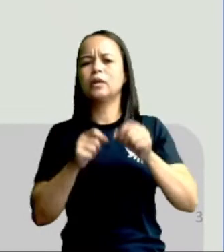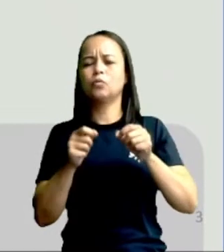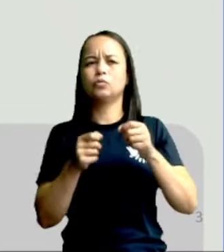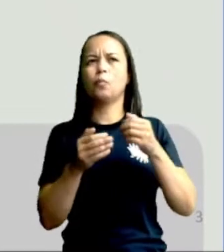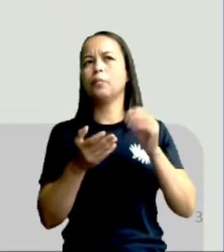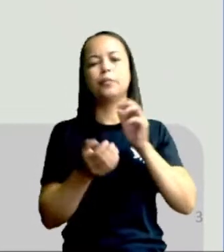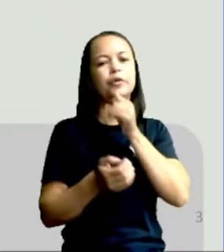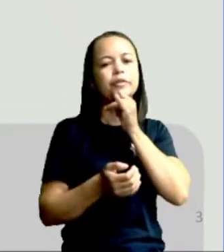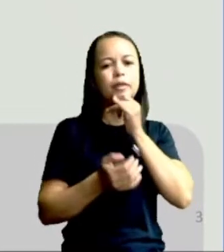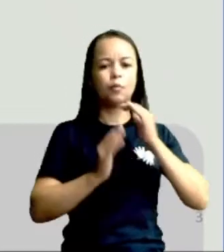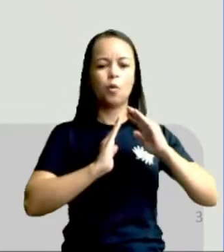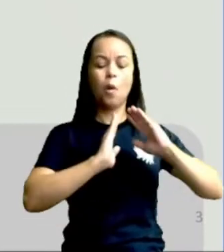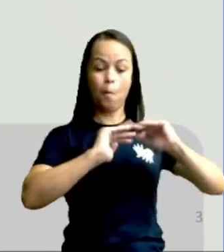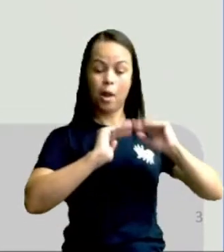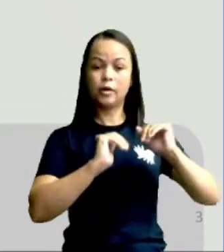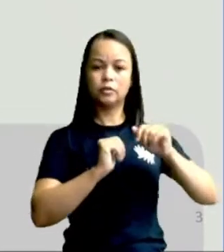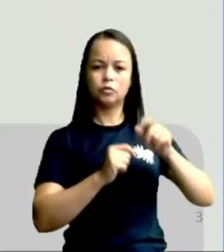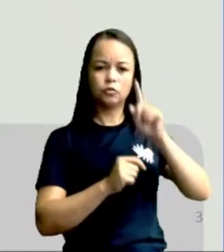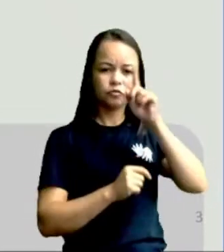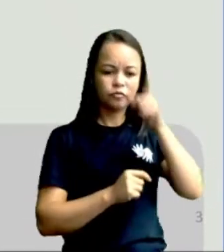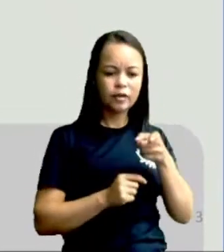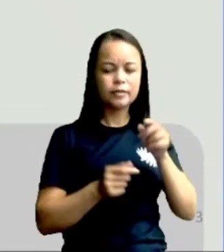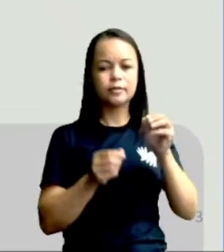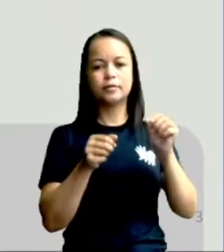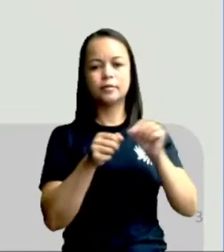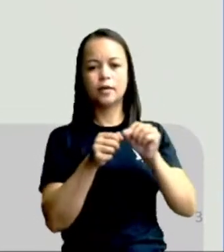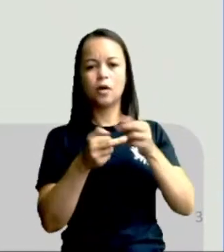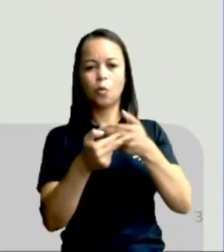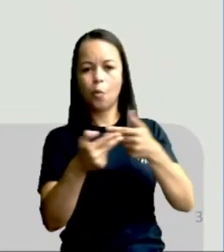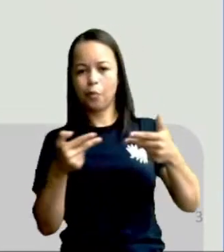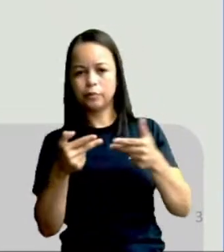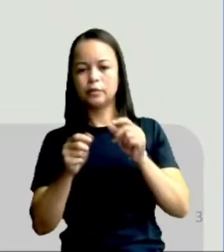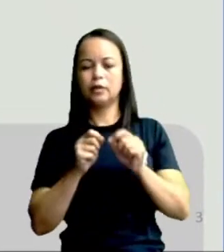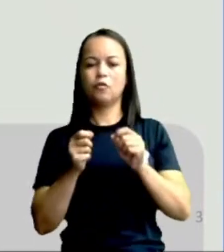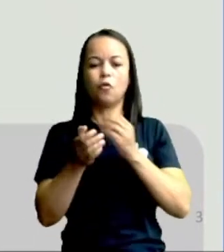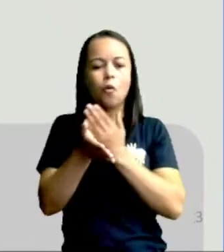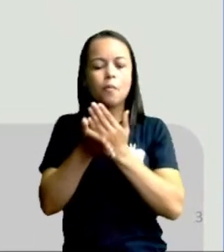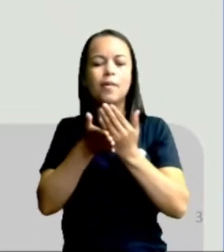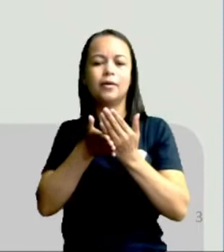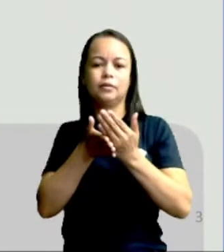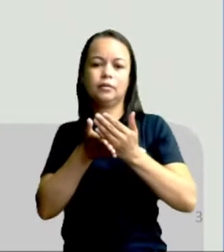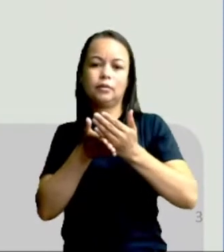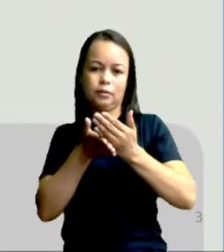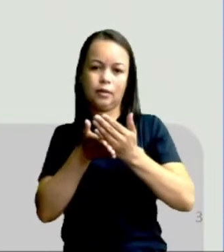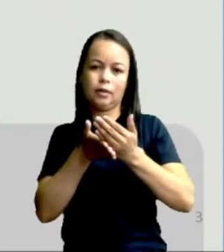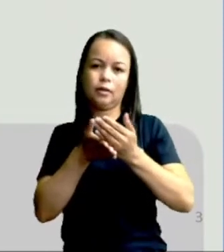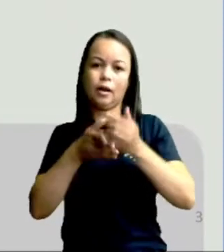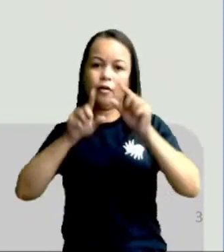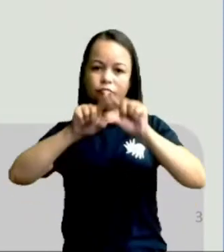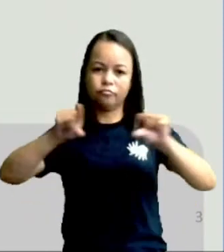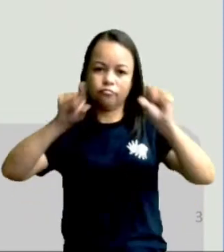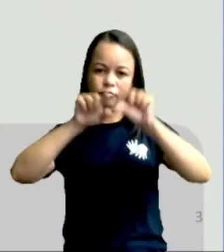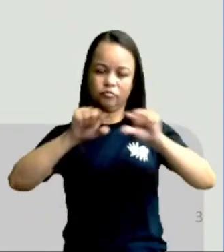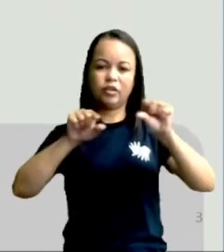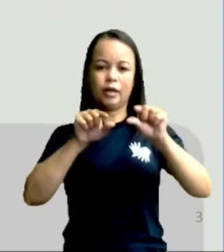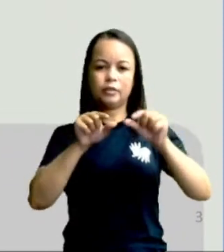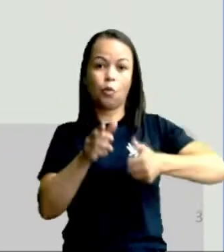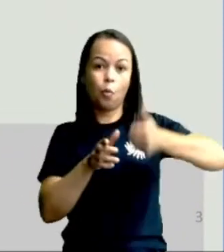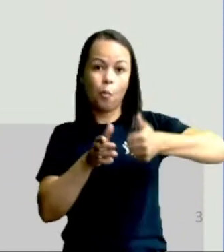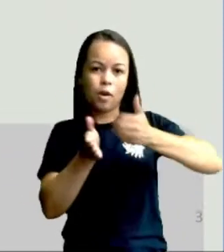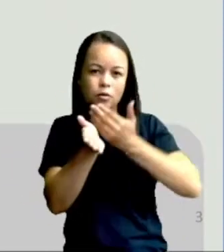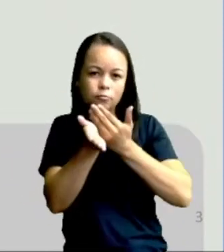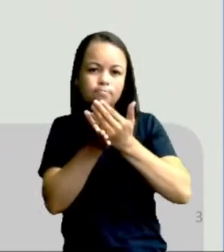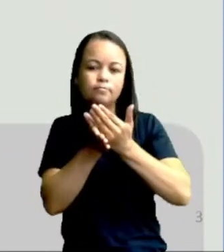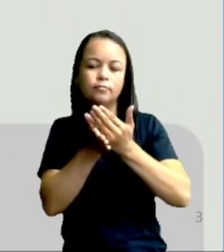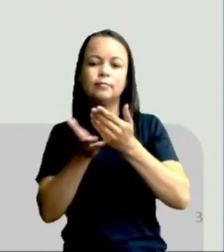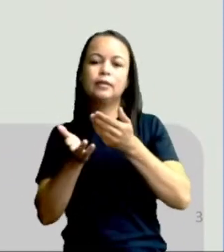gente? Eles são geralmente colocados no início das frases e são usadas para